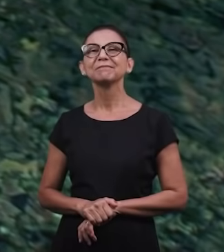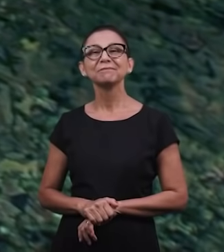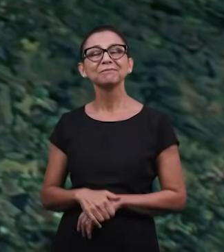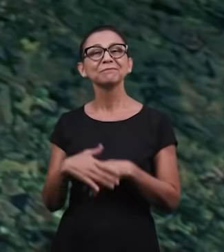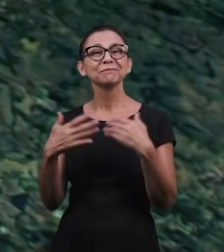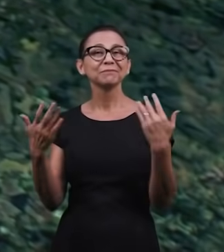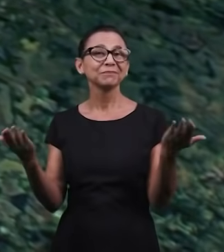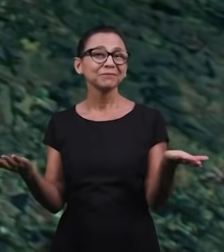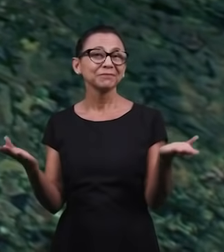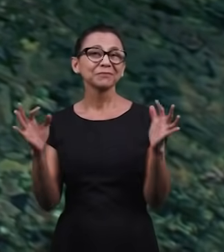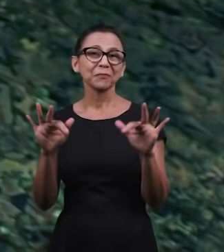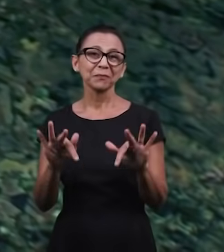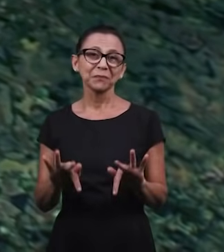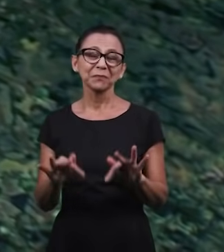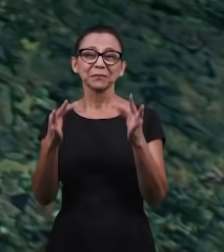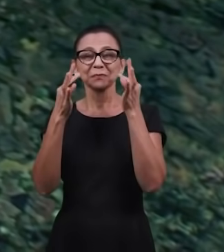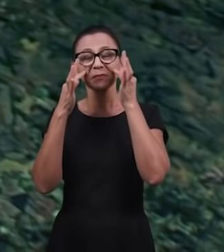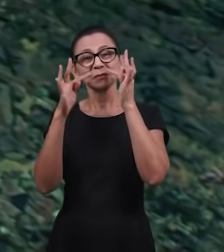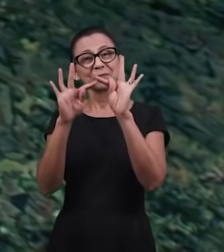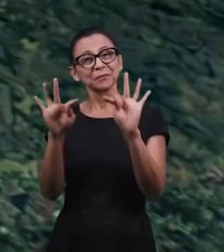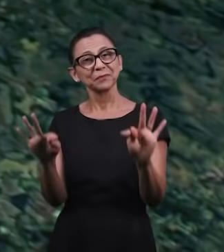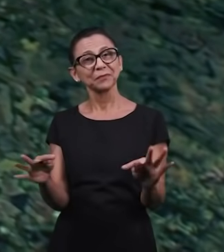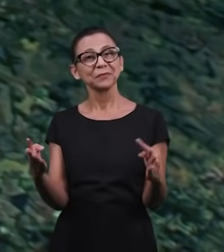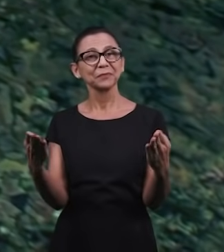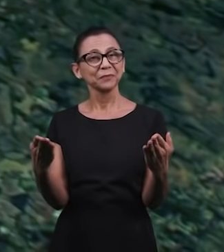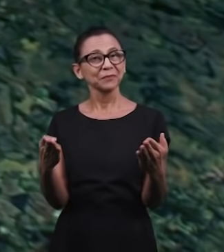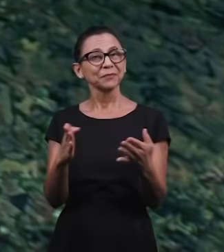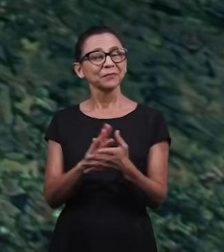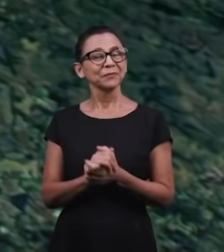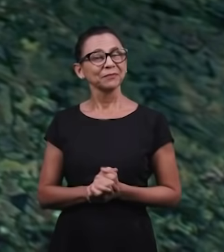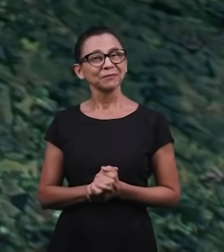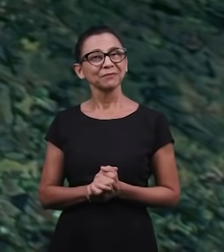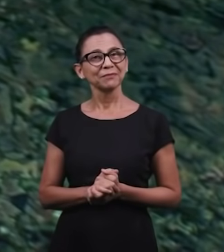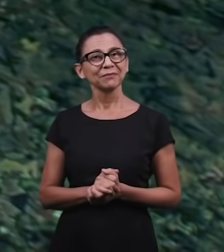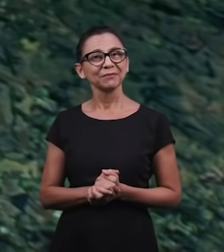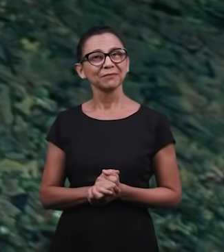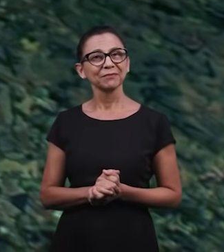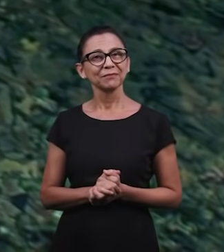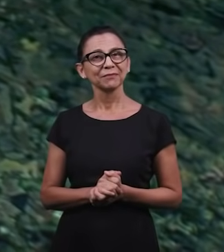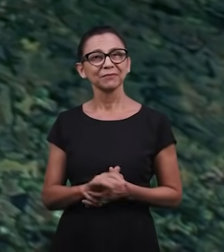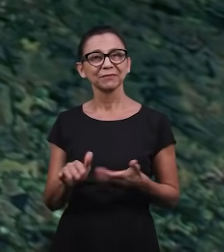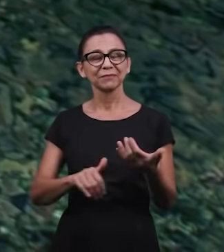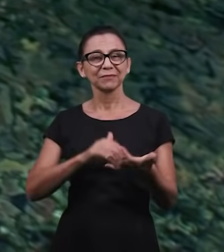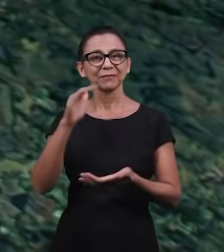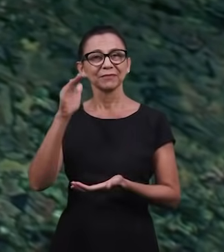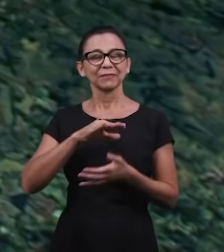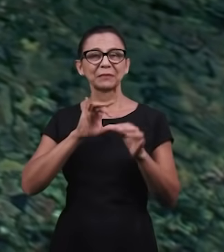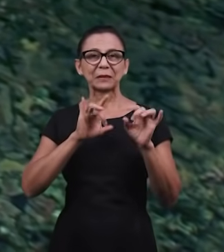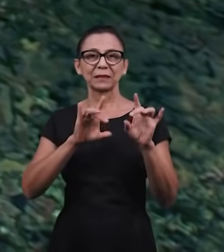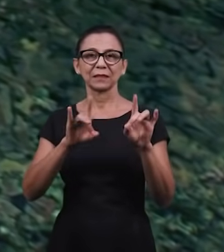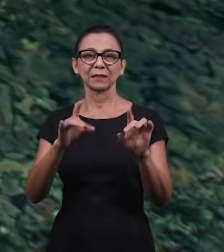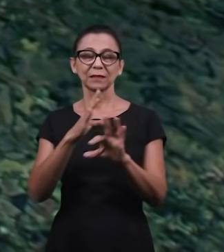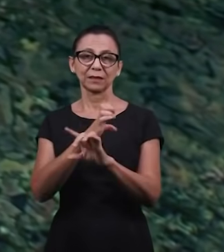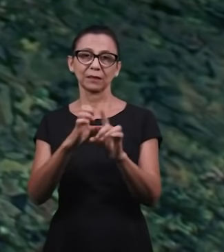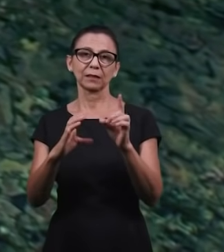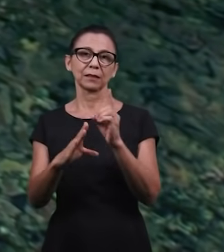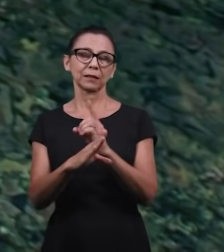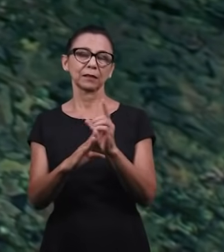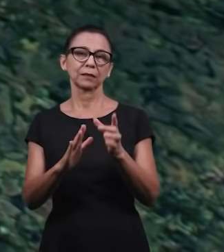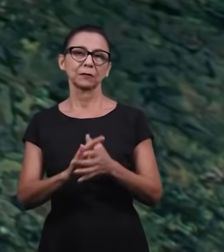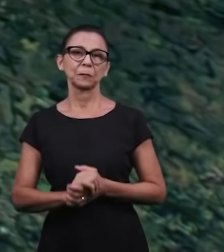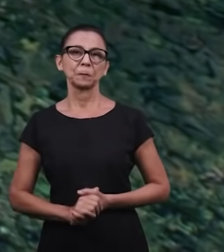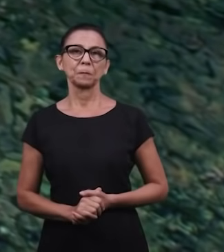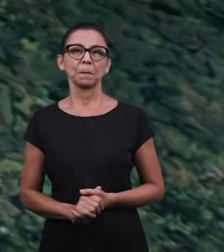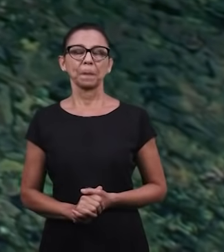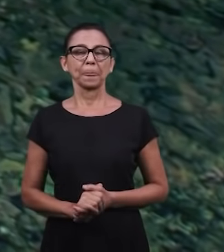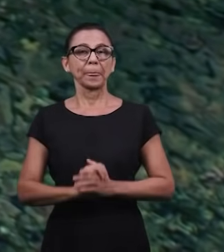nome do Senhor. Assim, irmãos, nós encerramos aqui esses testemunhos de hoje, nessa transmissão especial de testemunhos da Escola Bíblica